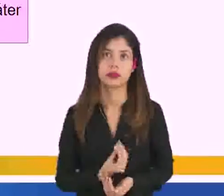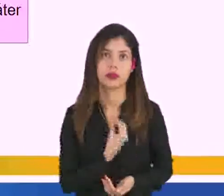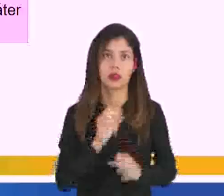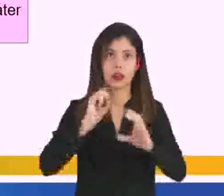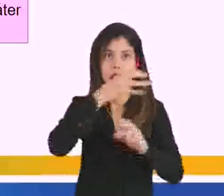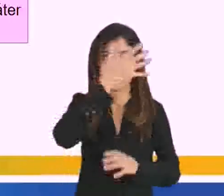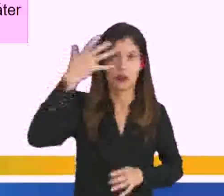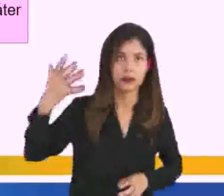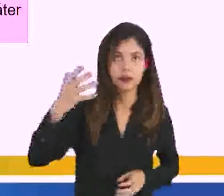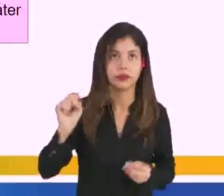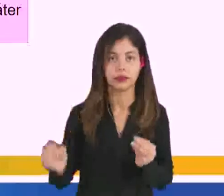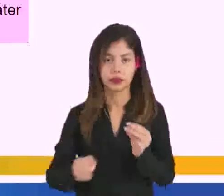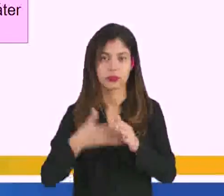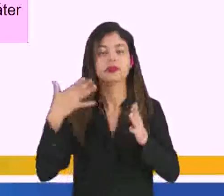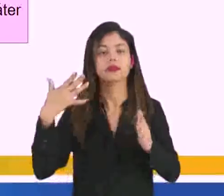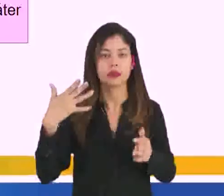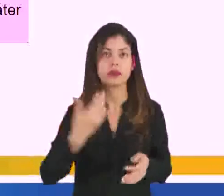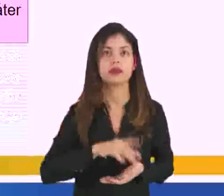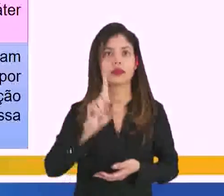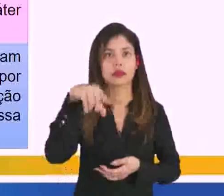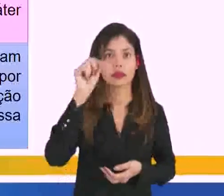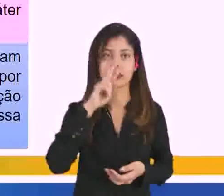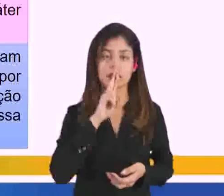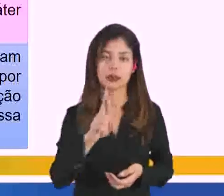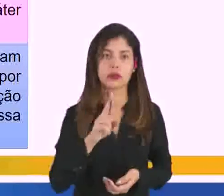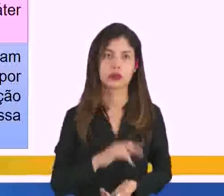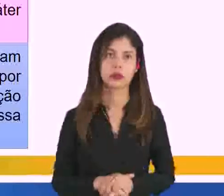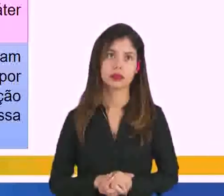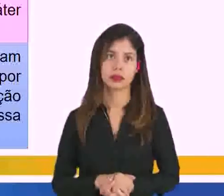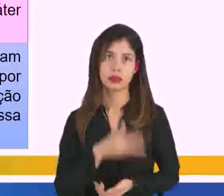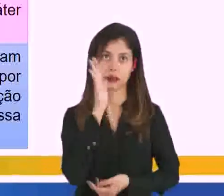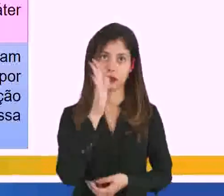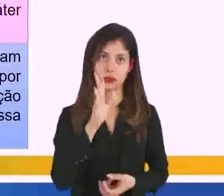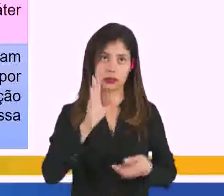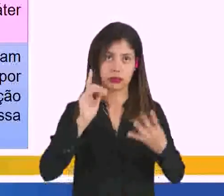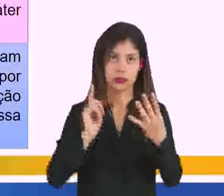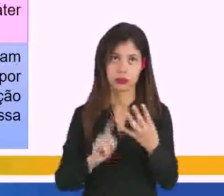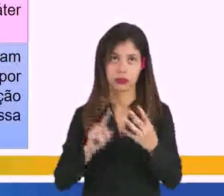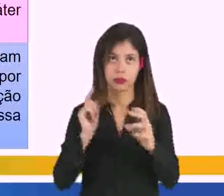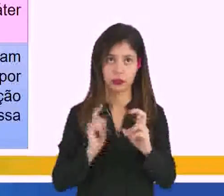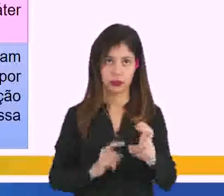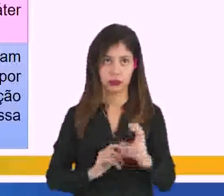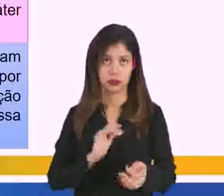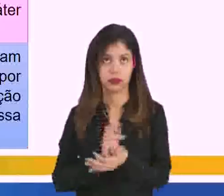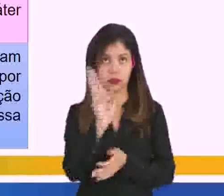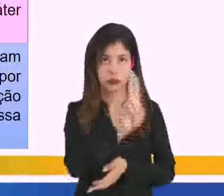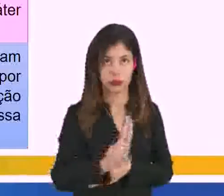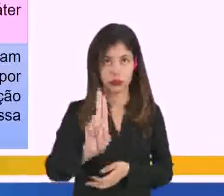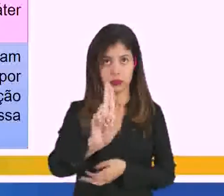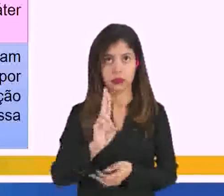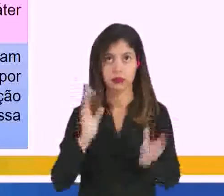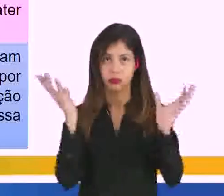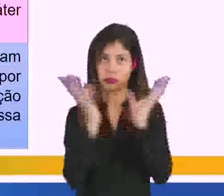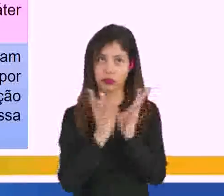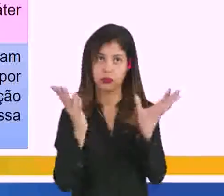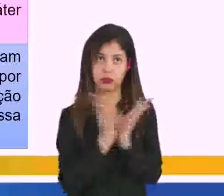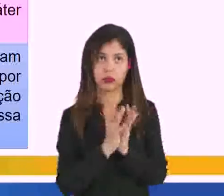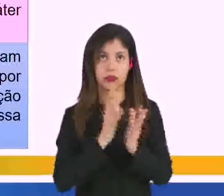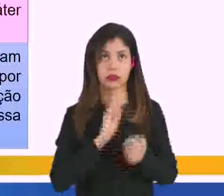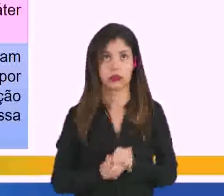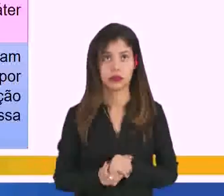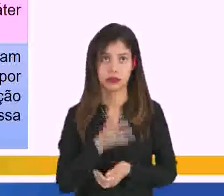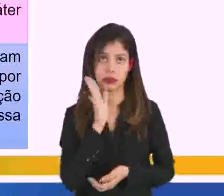um caráter acumulativo aí na hora da escolha dos respondentes. Já a amostra desproporcional, ela é utilizada quando há grupos